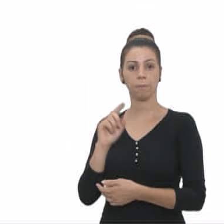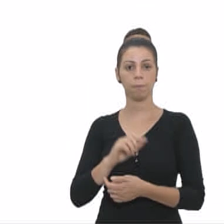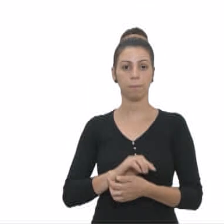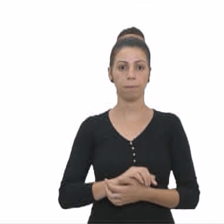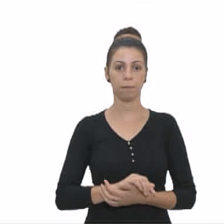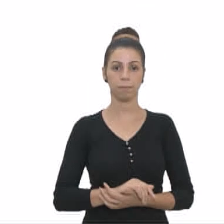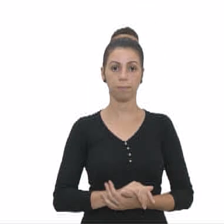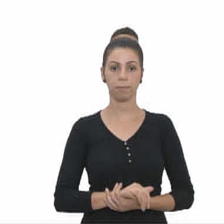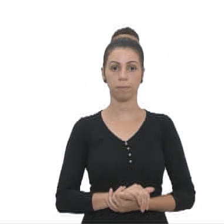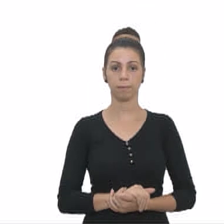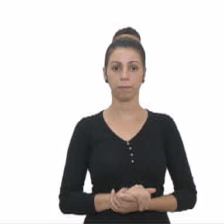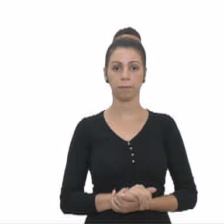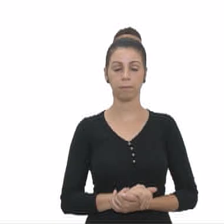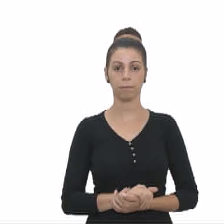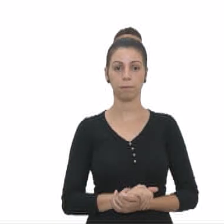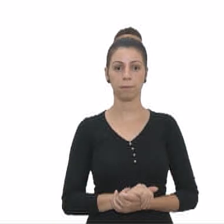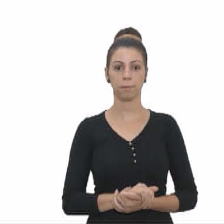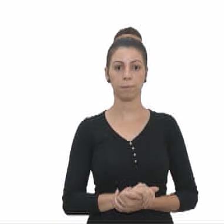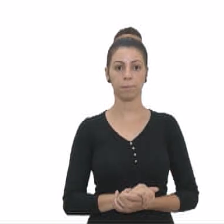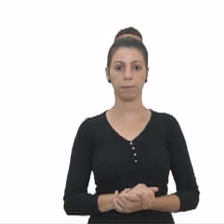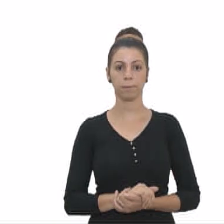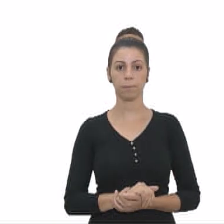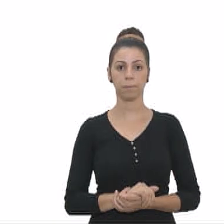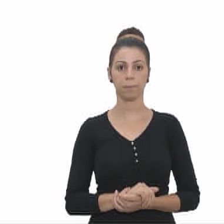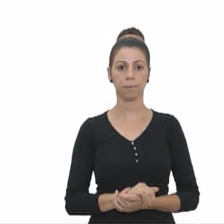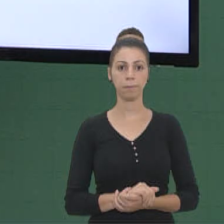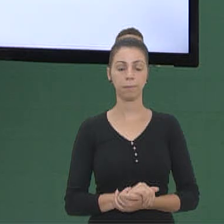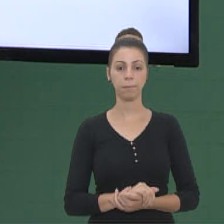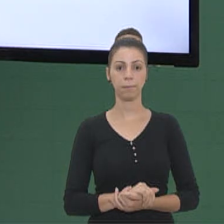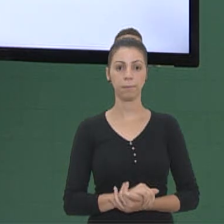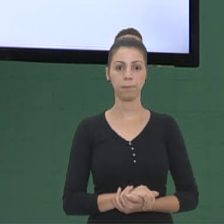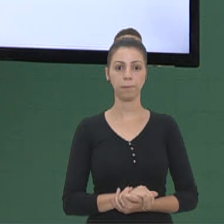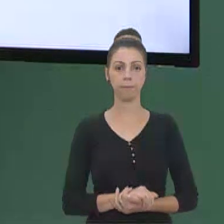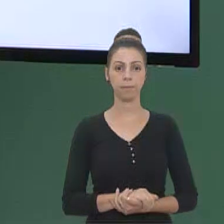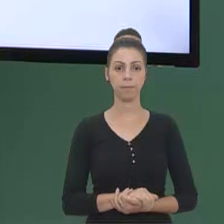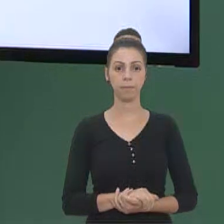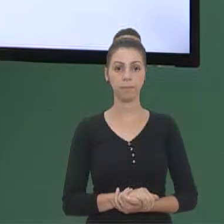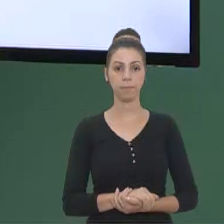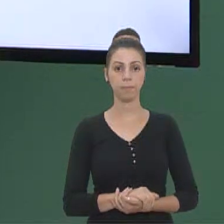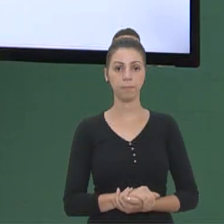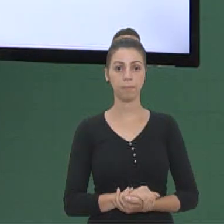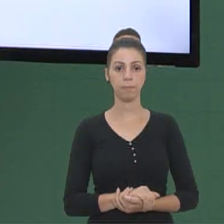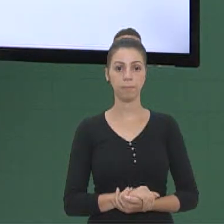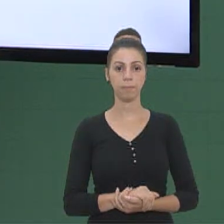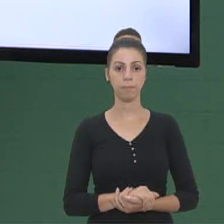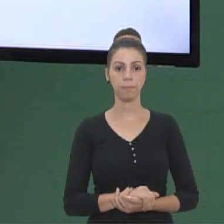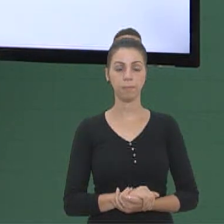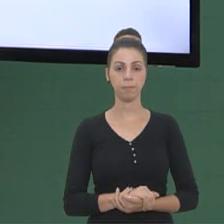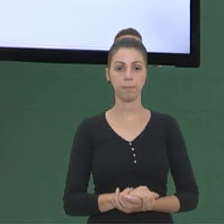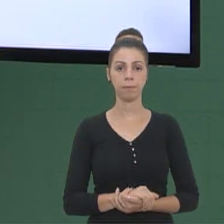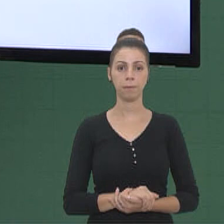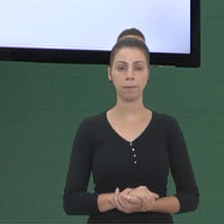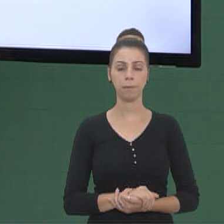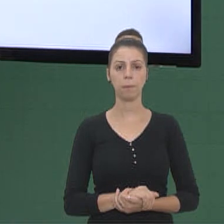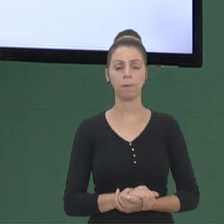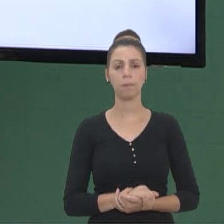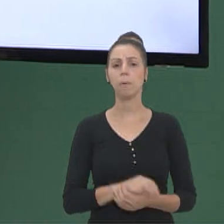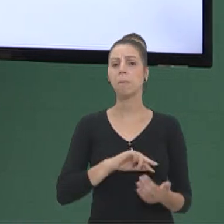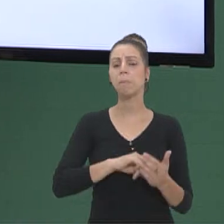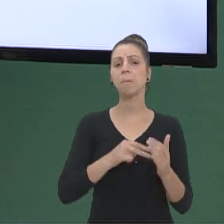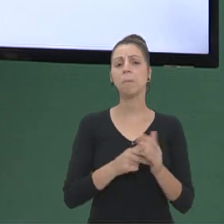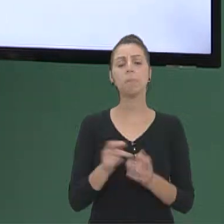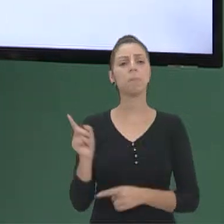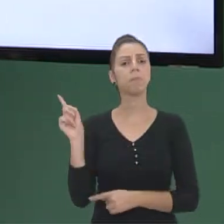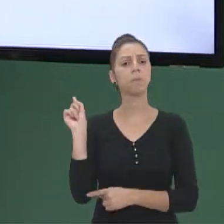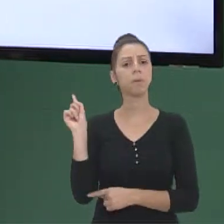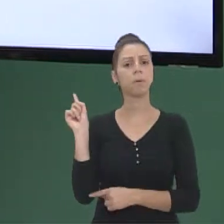e no abandones por suas formas em imperativo afirmativo, como quedaria? Ou seja,